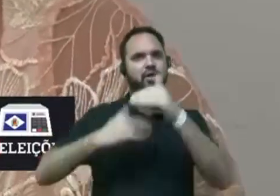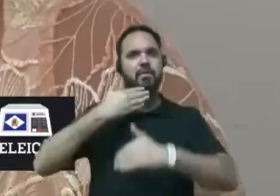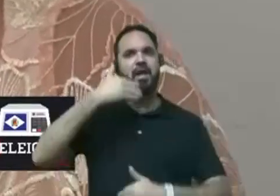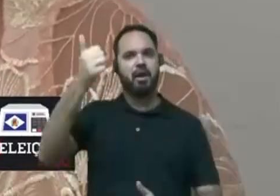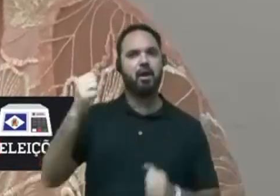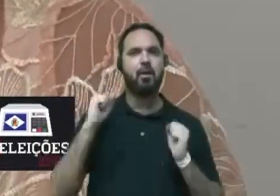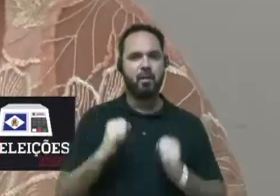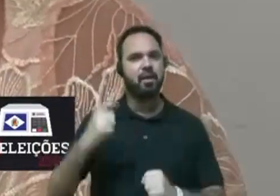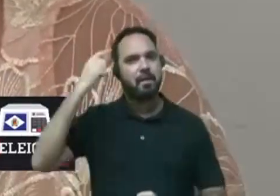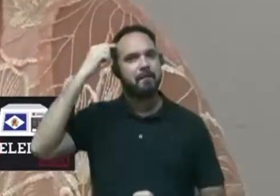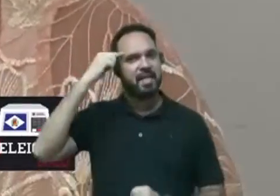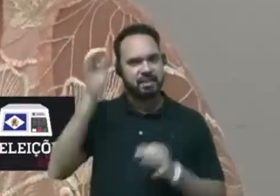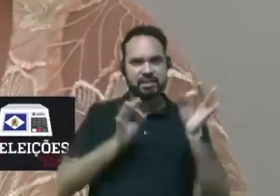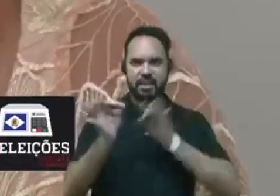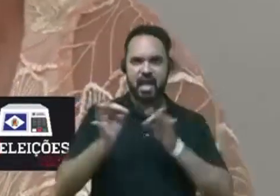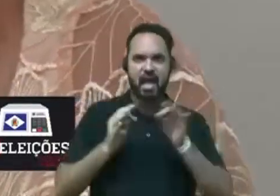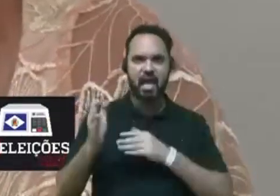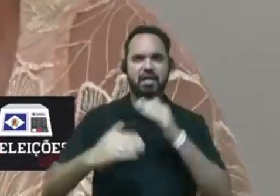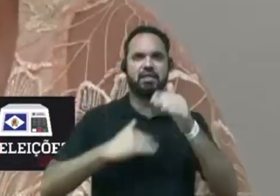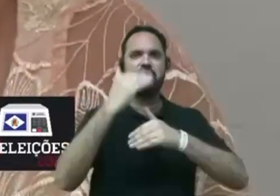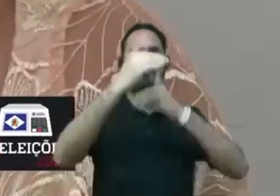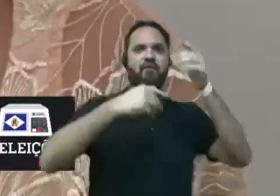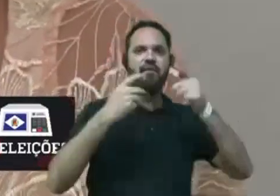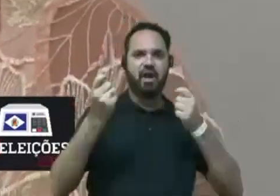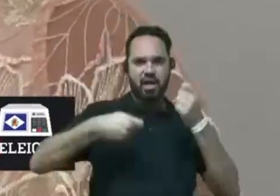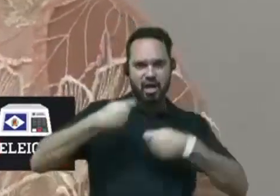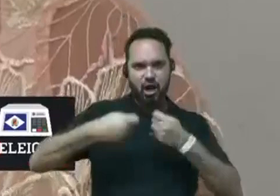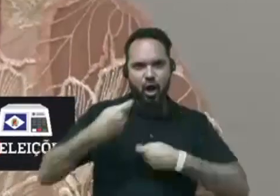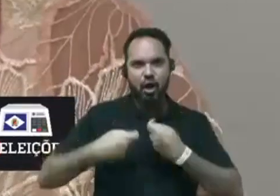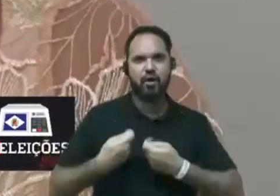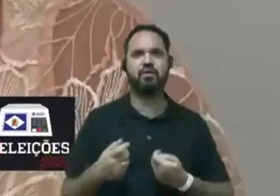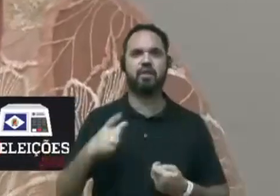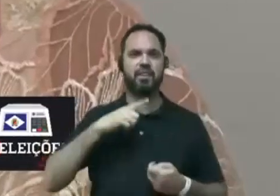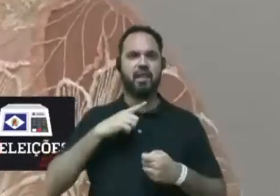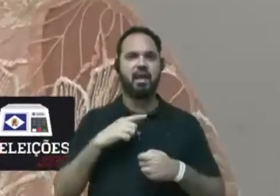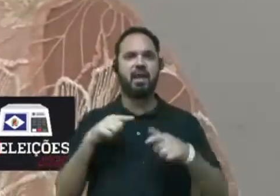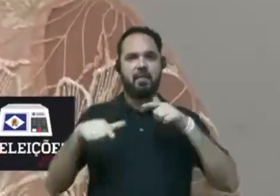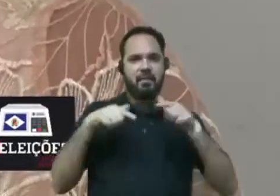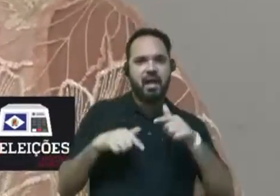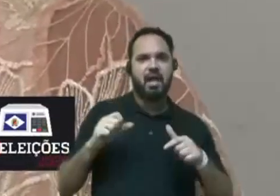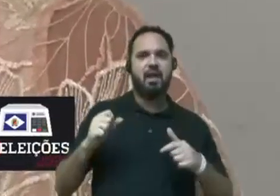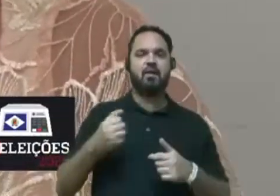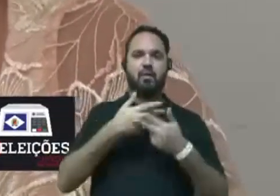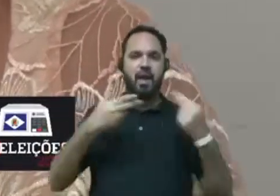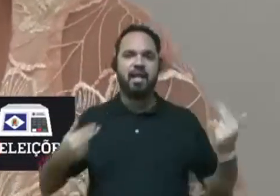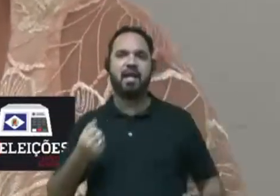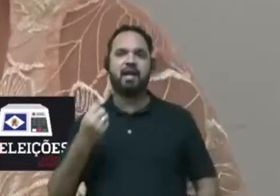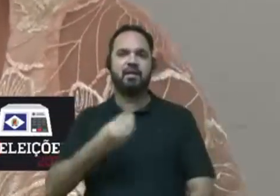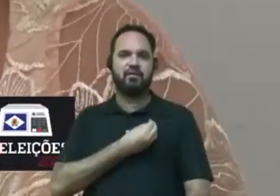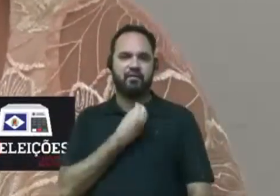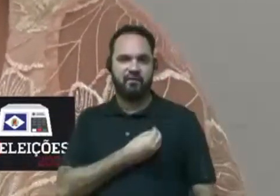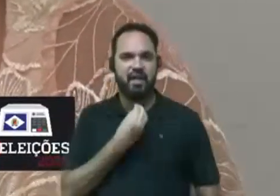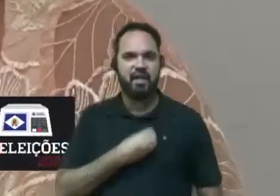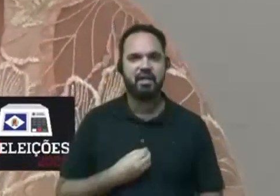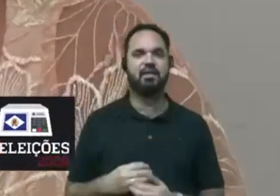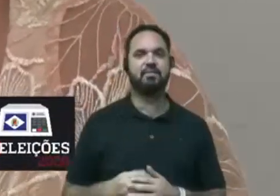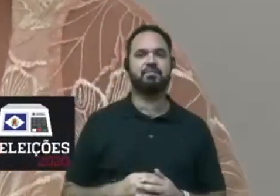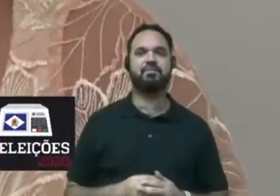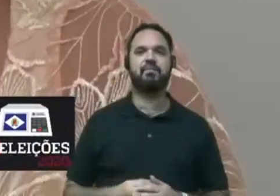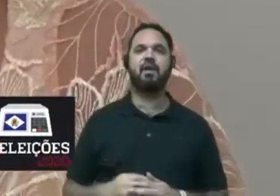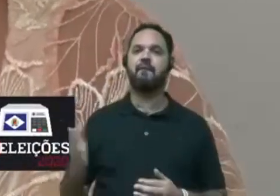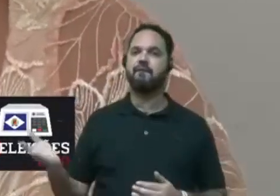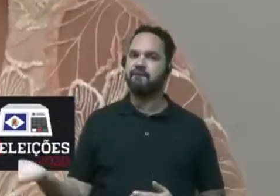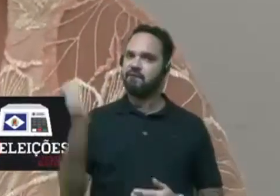pode ser pensado estrategicamente para desenvolver negócios ter emprego ter qualidade de vida com sustentabilidade